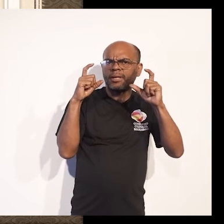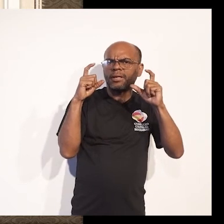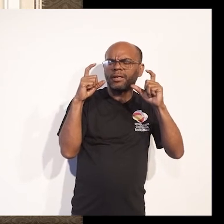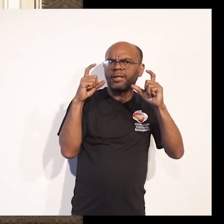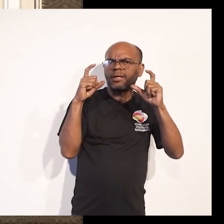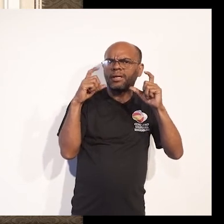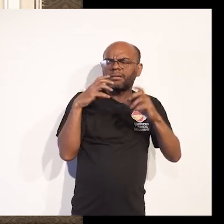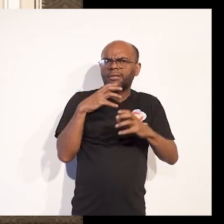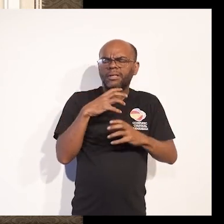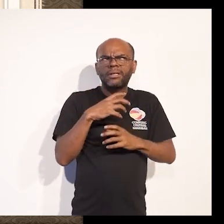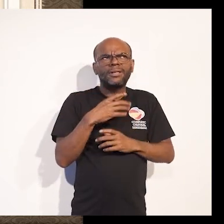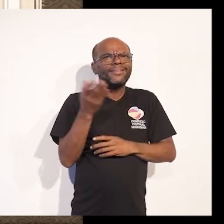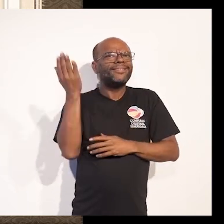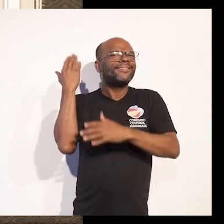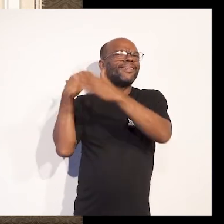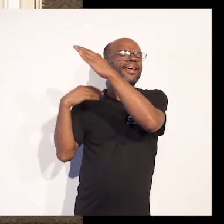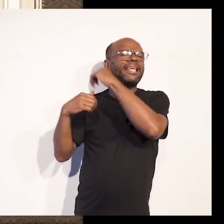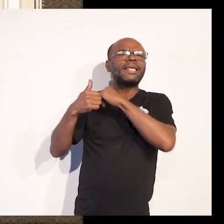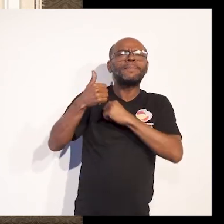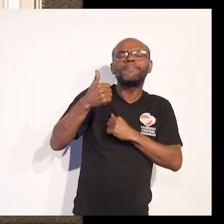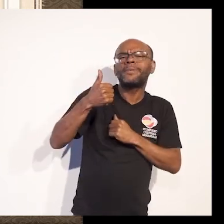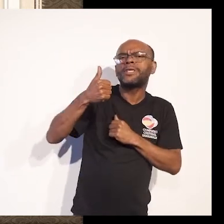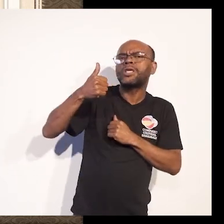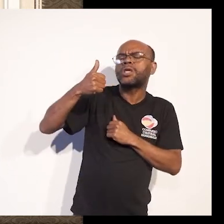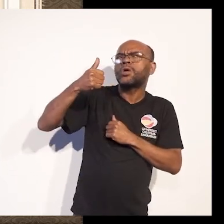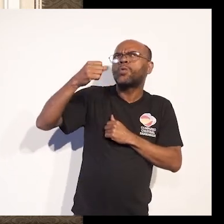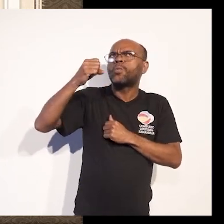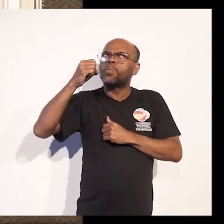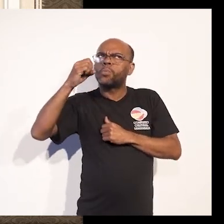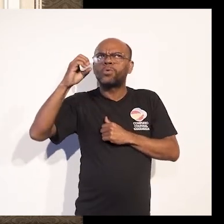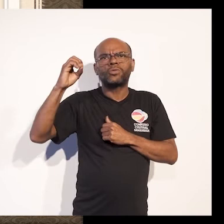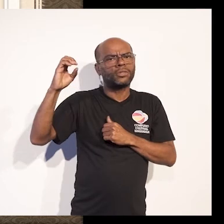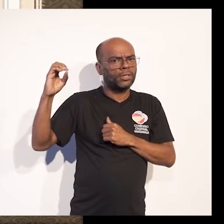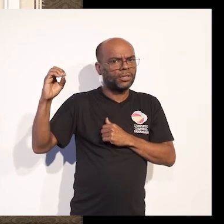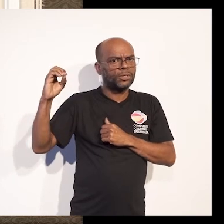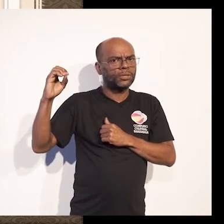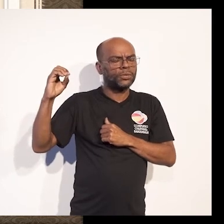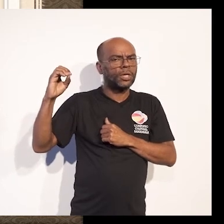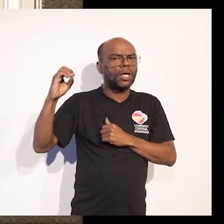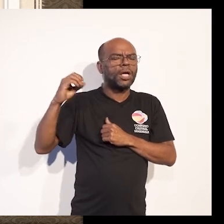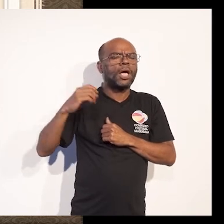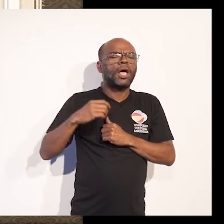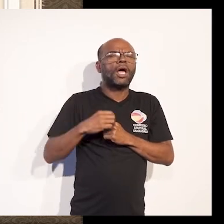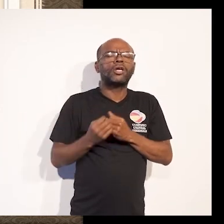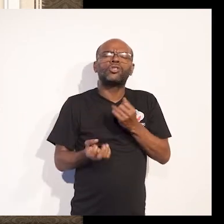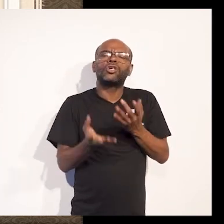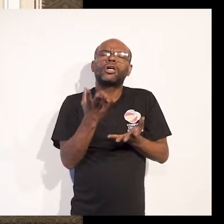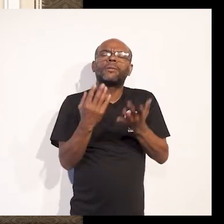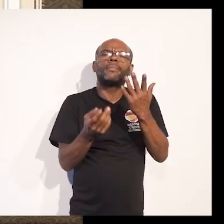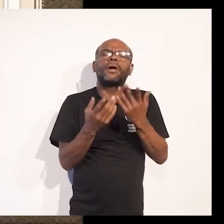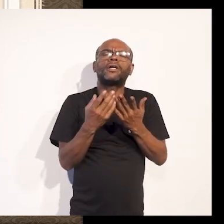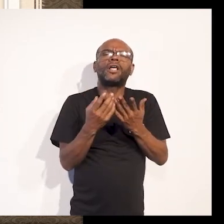em 1800, na unidade que ele chamou de Kelvin, em 1800 Kelvin, a chama